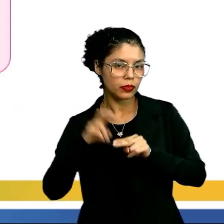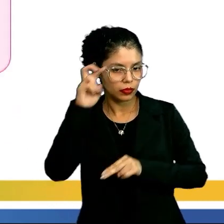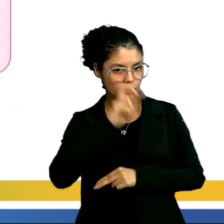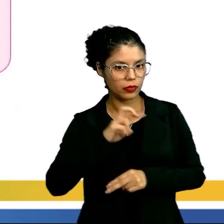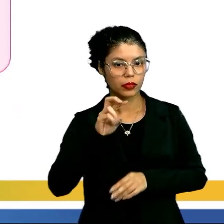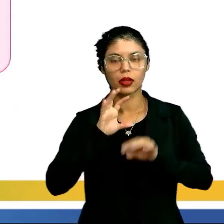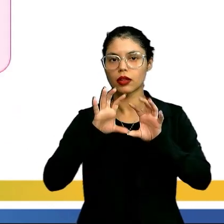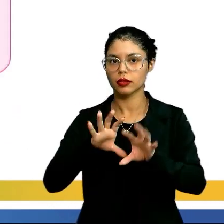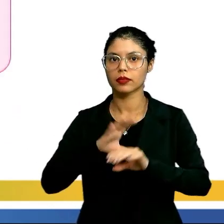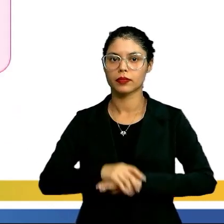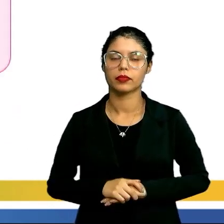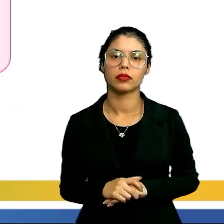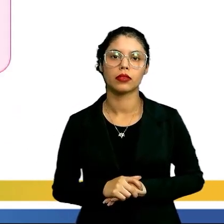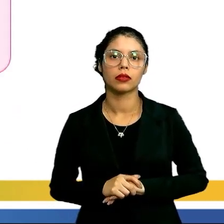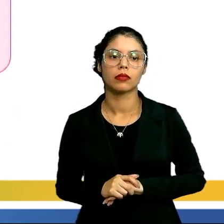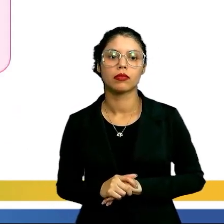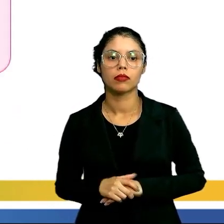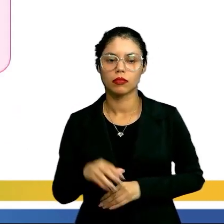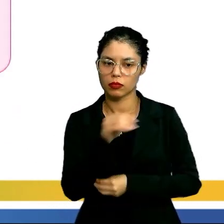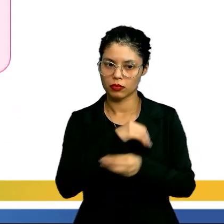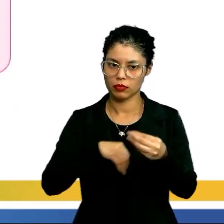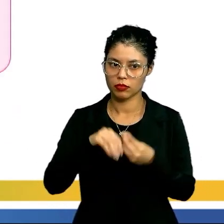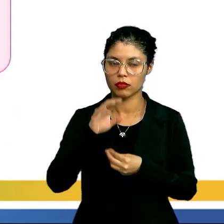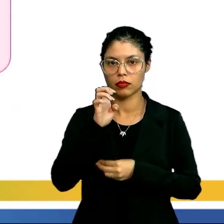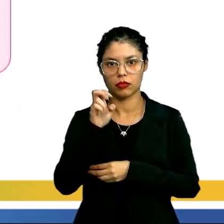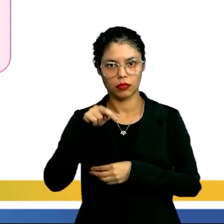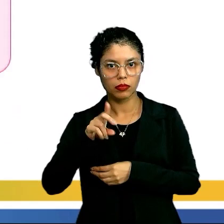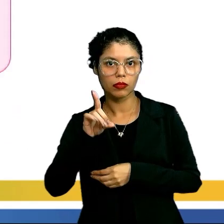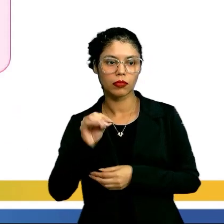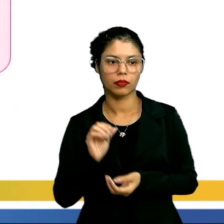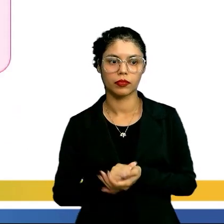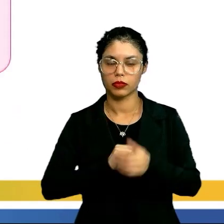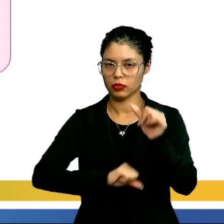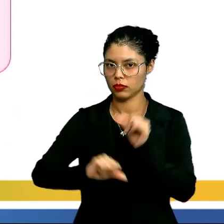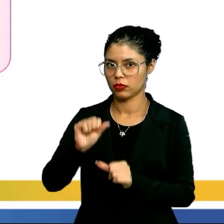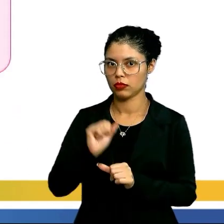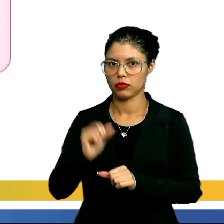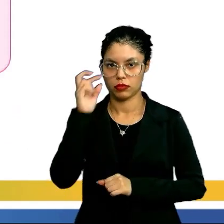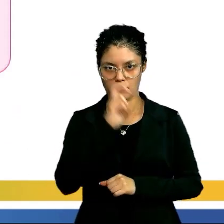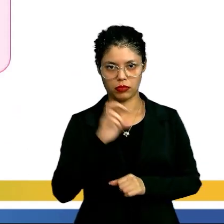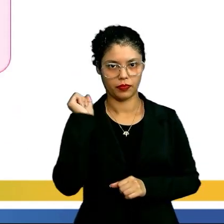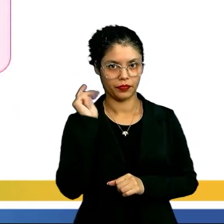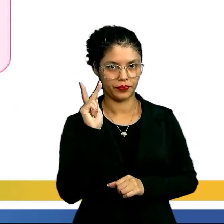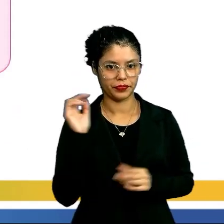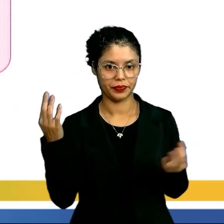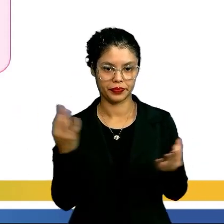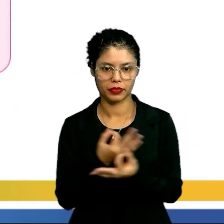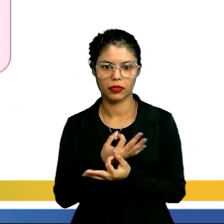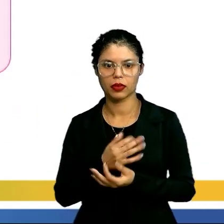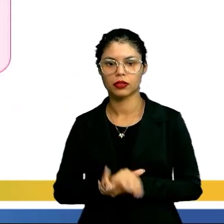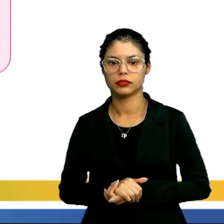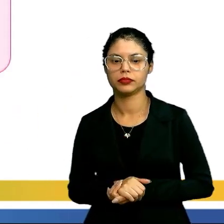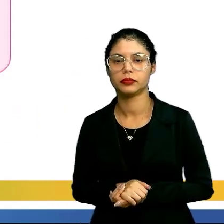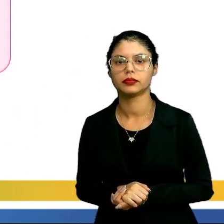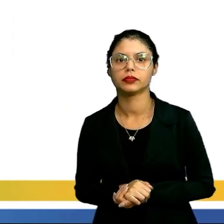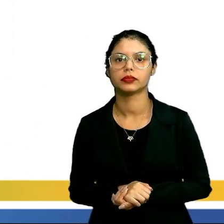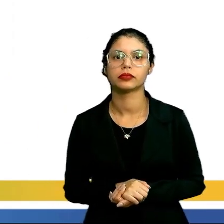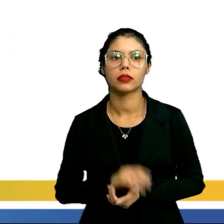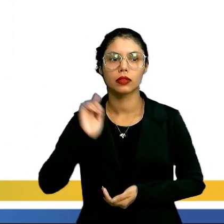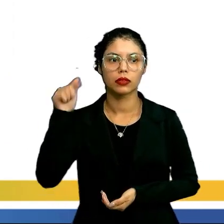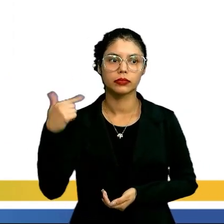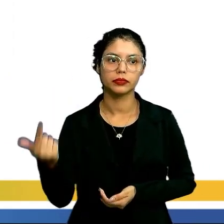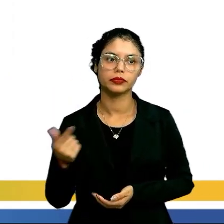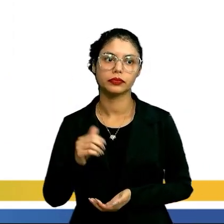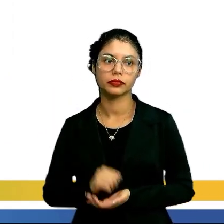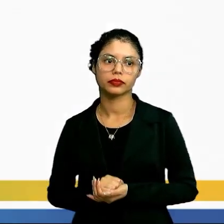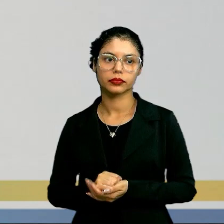funciona dessa maneira. Se fosse uma reação do tipo endo, era só trocar essas análises, perfeito? Vamos seguir. O próximo fator